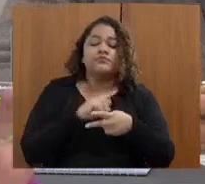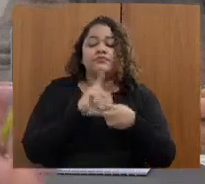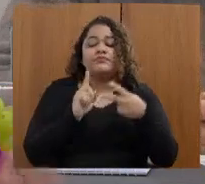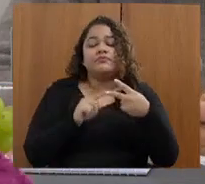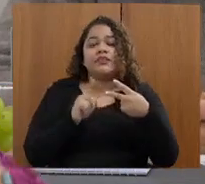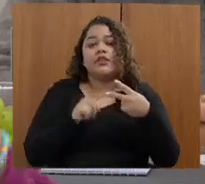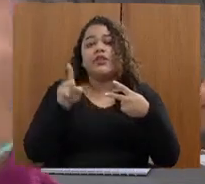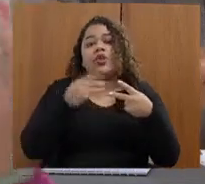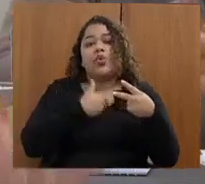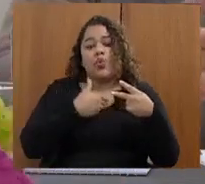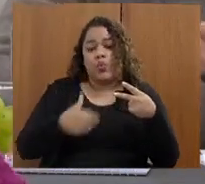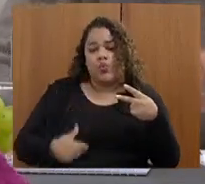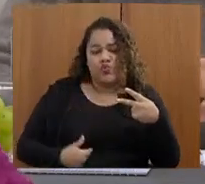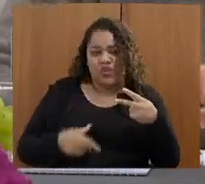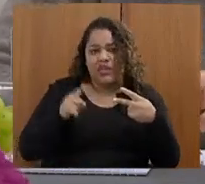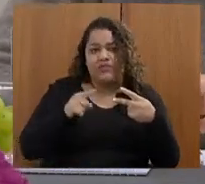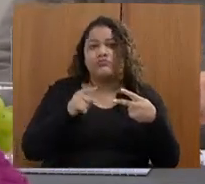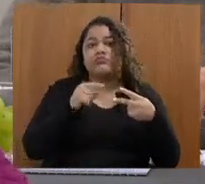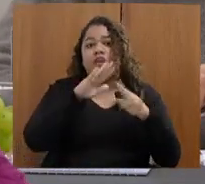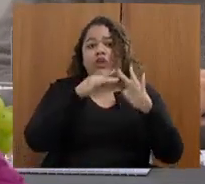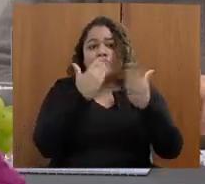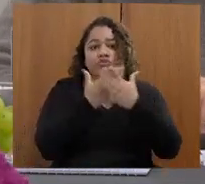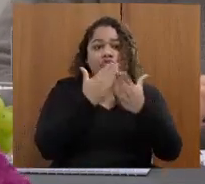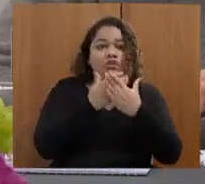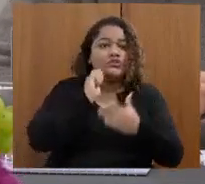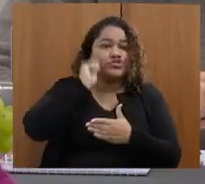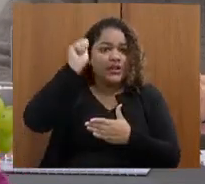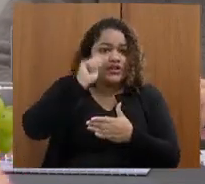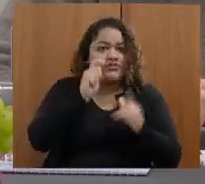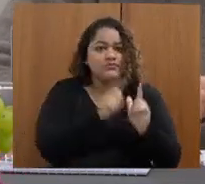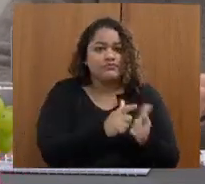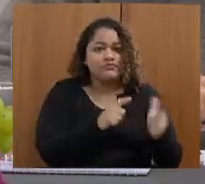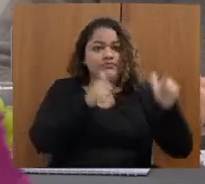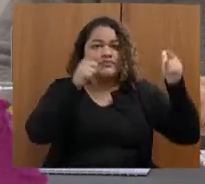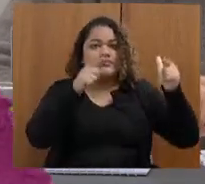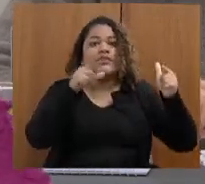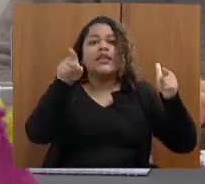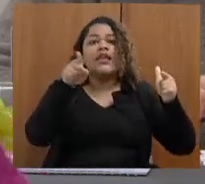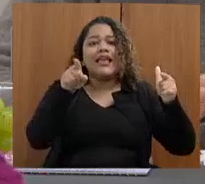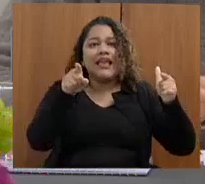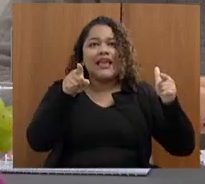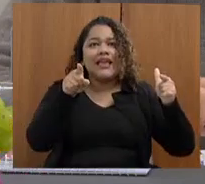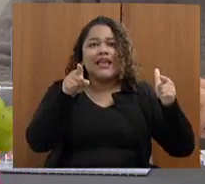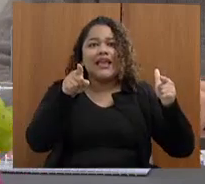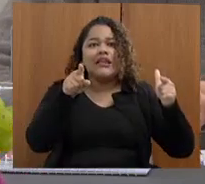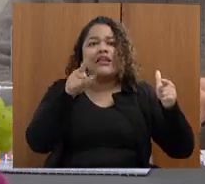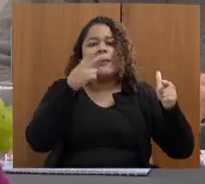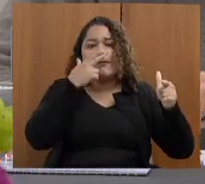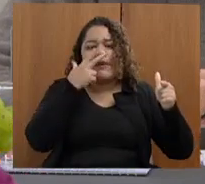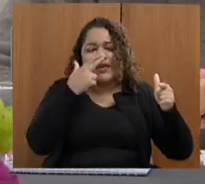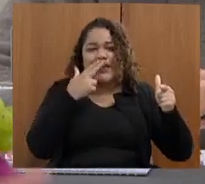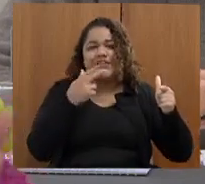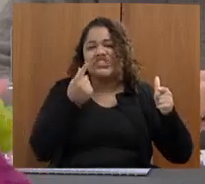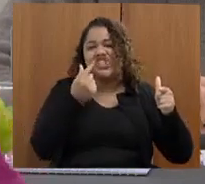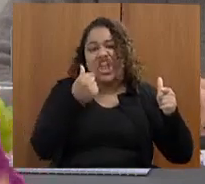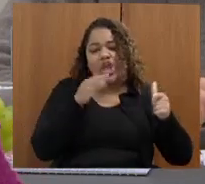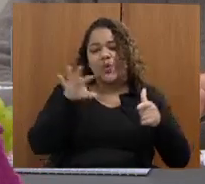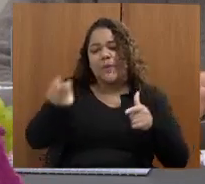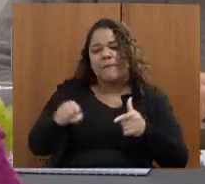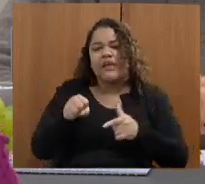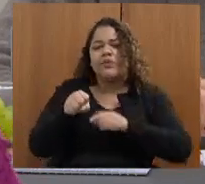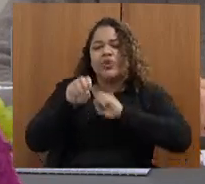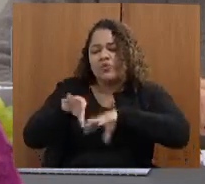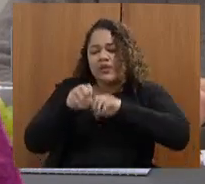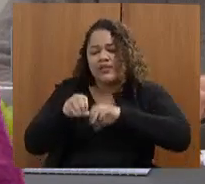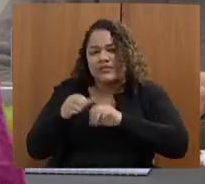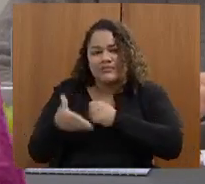ao fazer a expansão dos colégios Tiradentes ele está retirando da Educação Básica e tá extinguindo